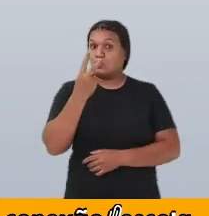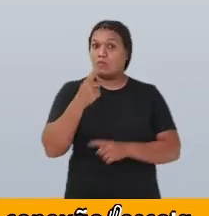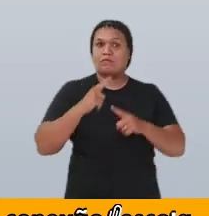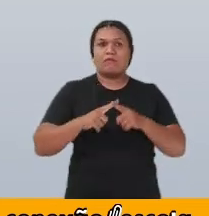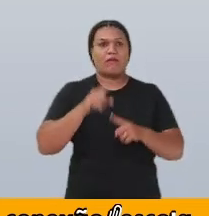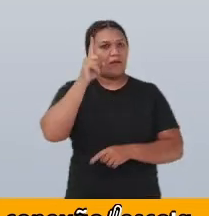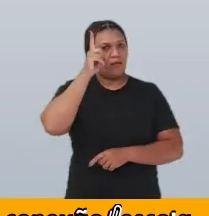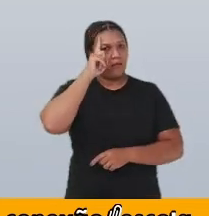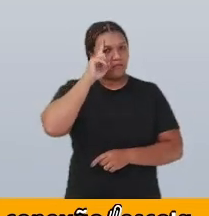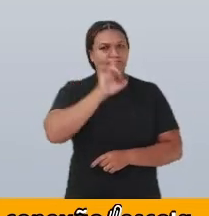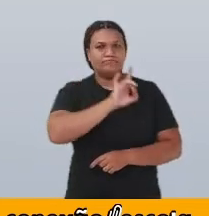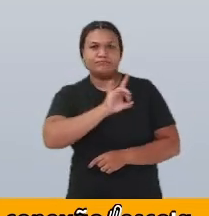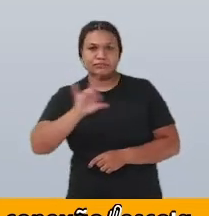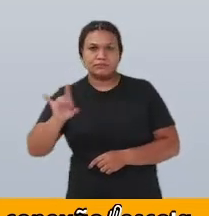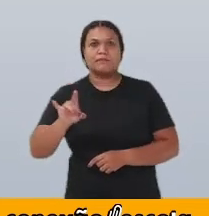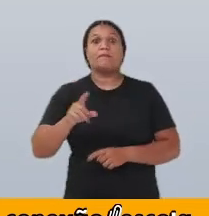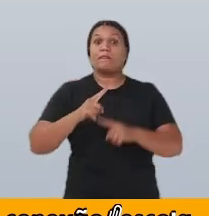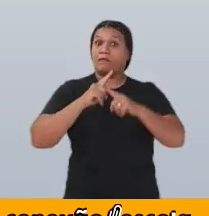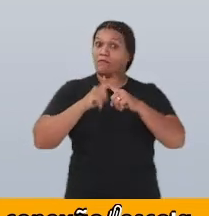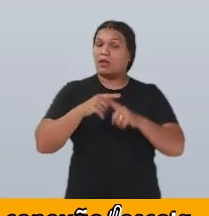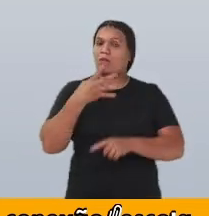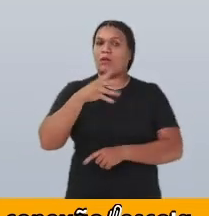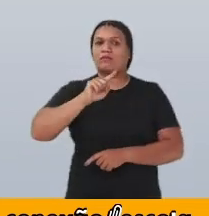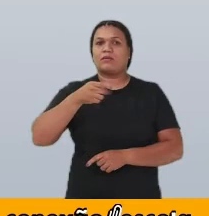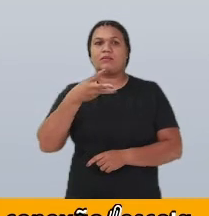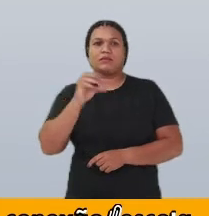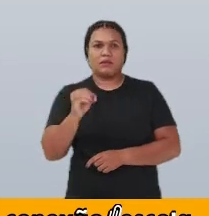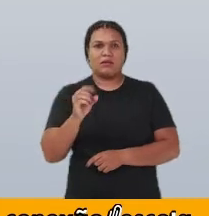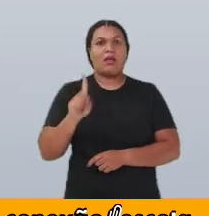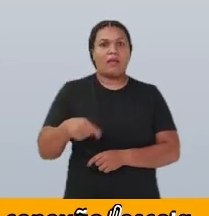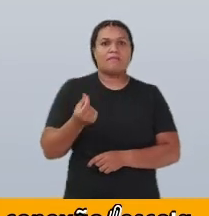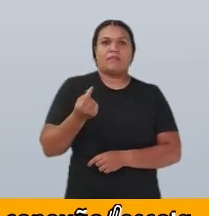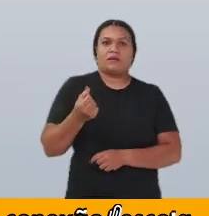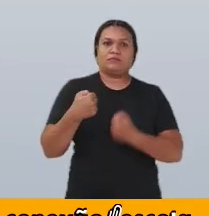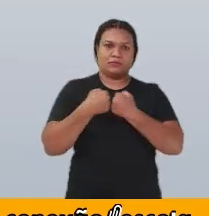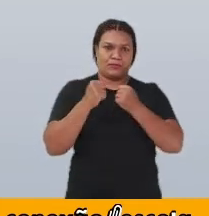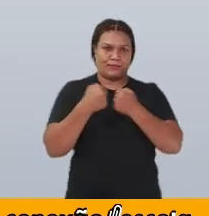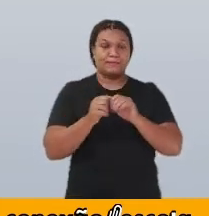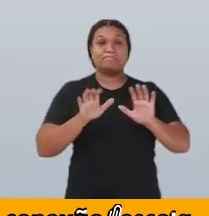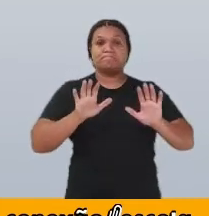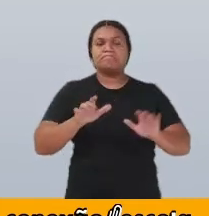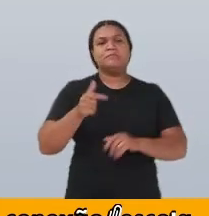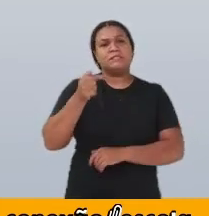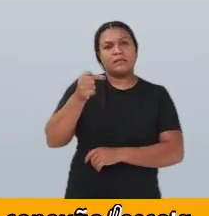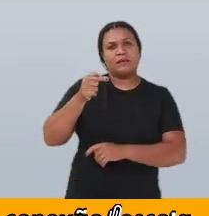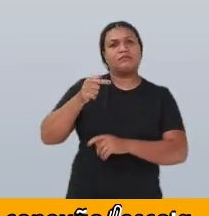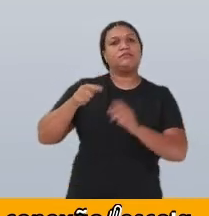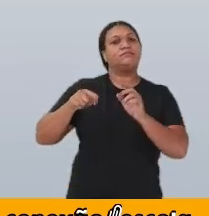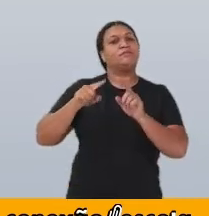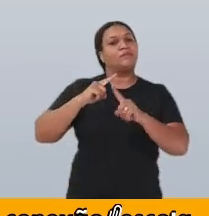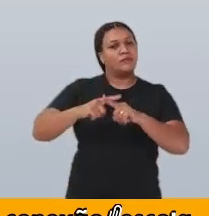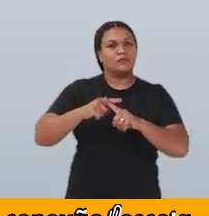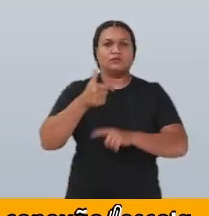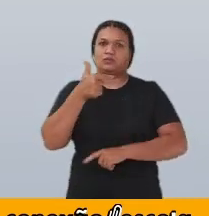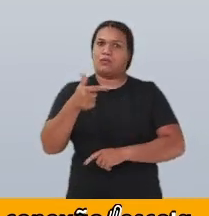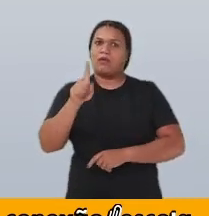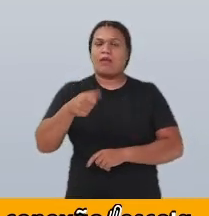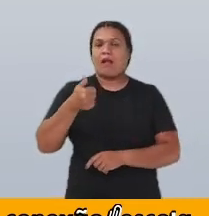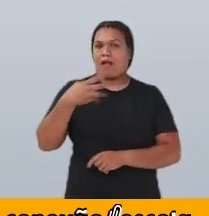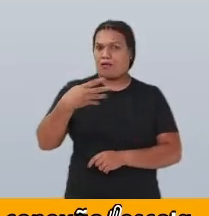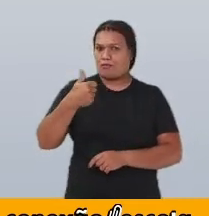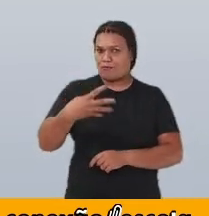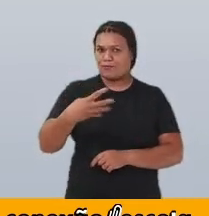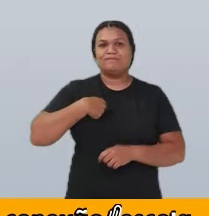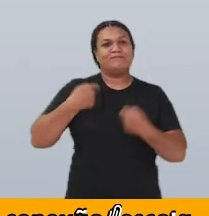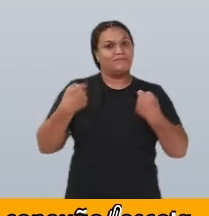dia, vezes R$ 4,30, que é o preço da passagem. 7 vezes 2 é 14, então